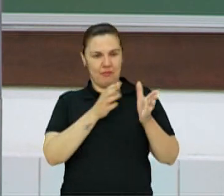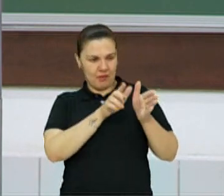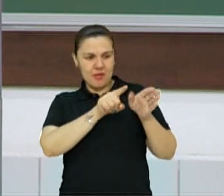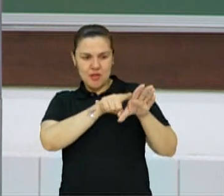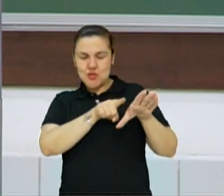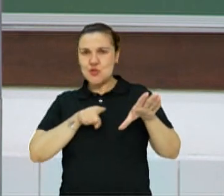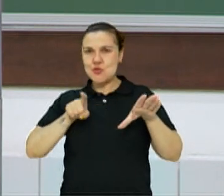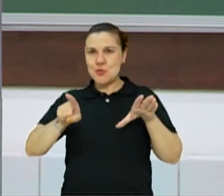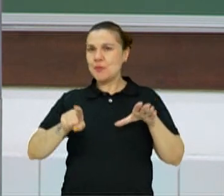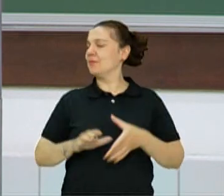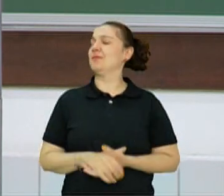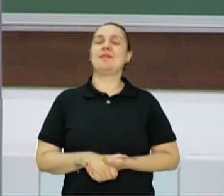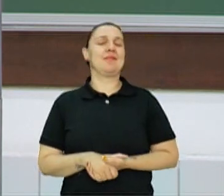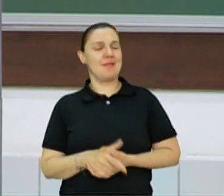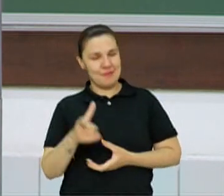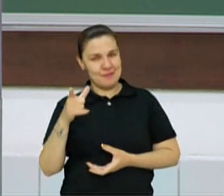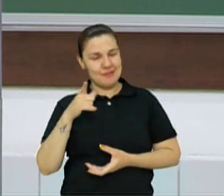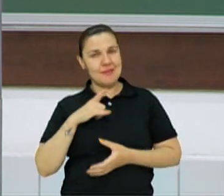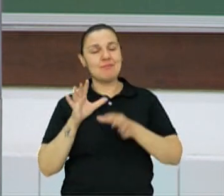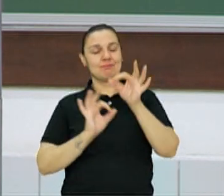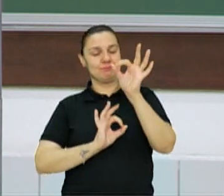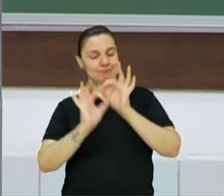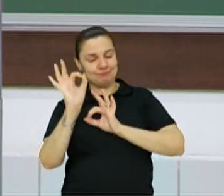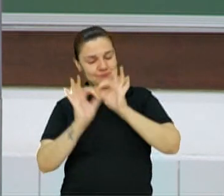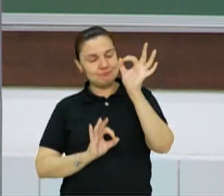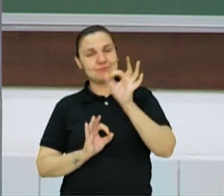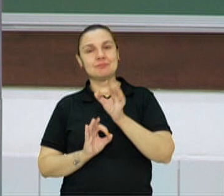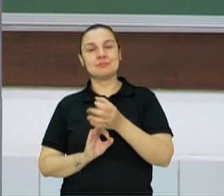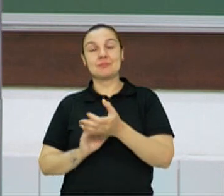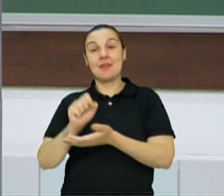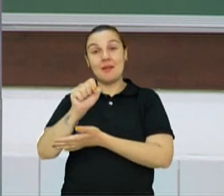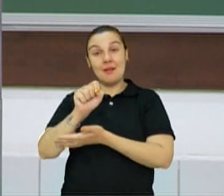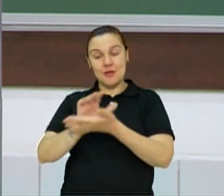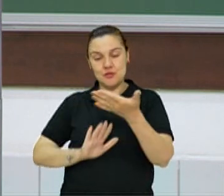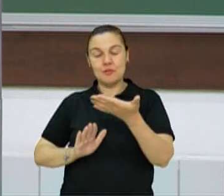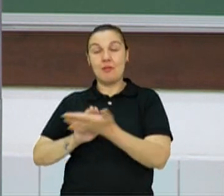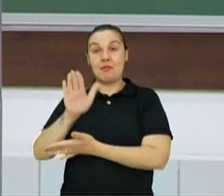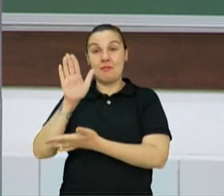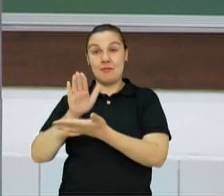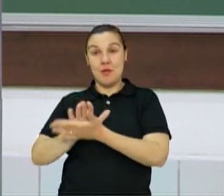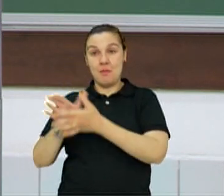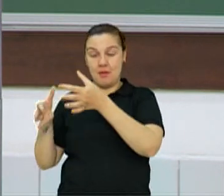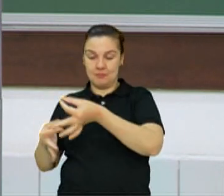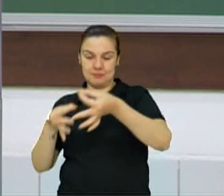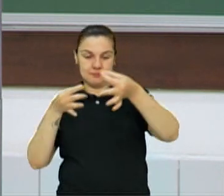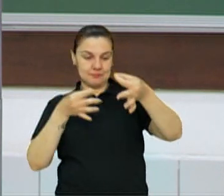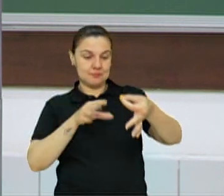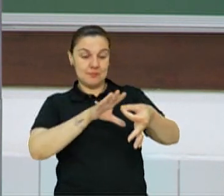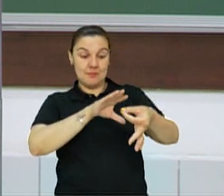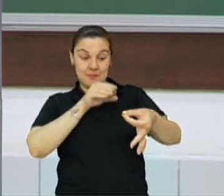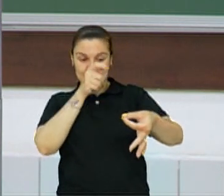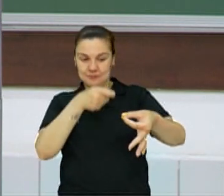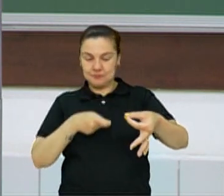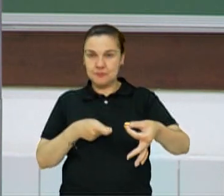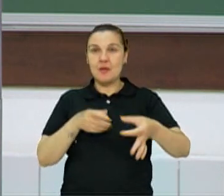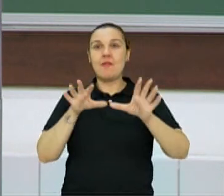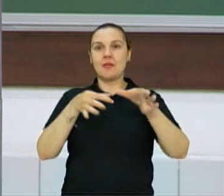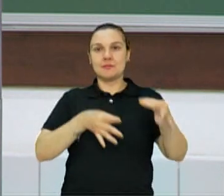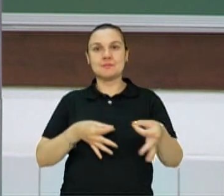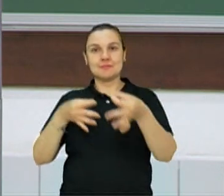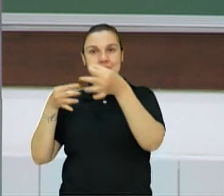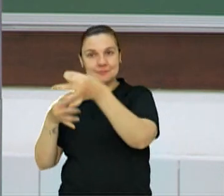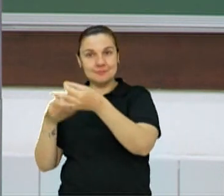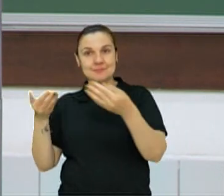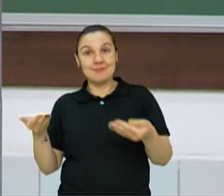fora. Também está sendo, foi preparado, atividades impressas para que vocês possam acompanhar. Vão lá, pessoal, na